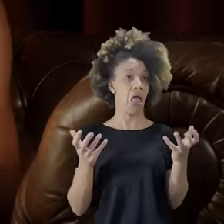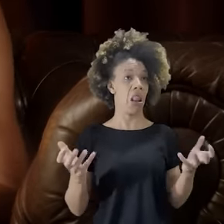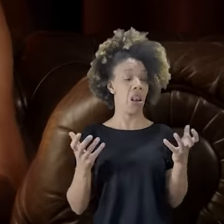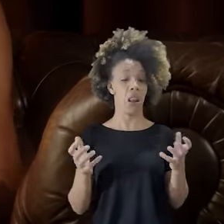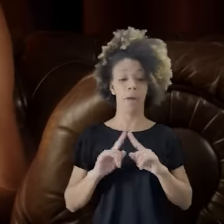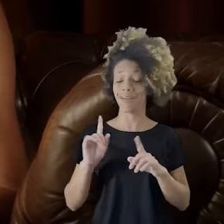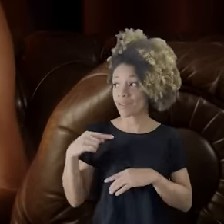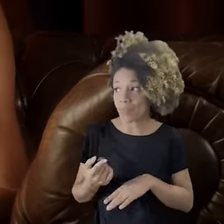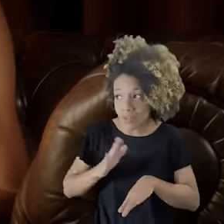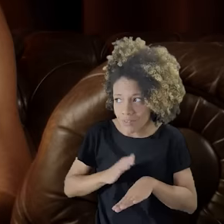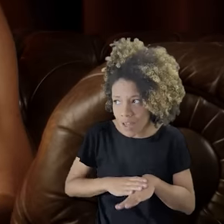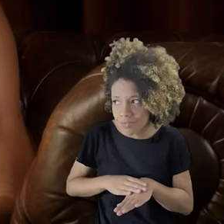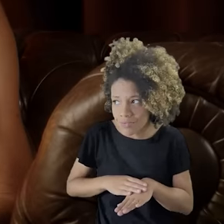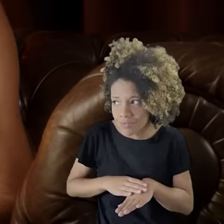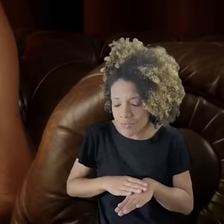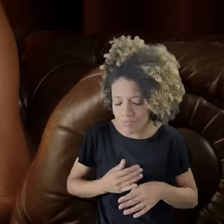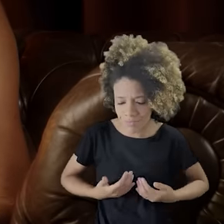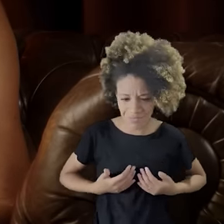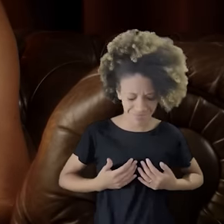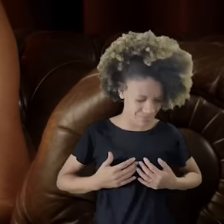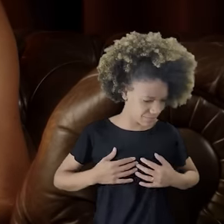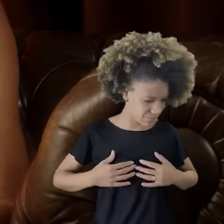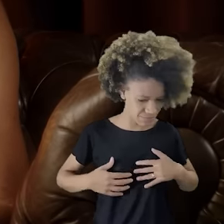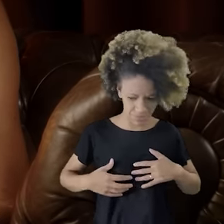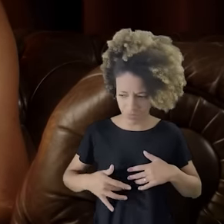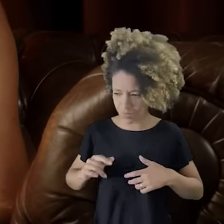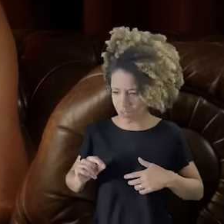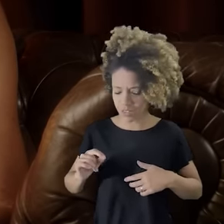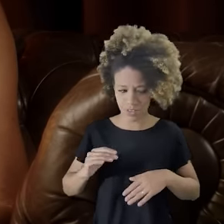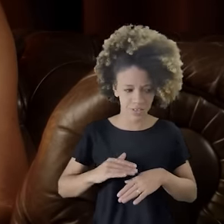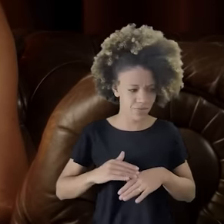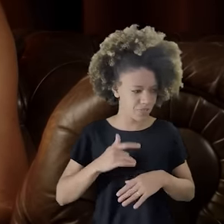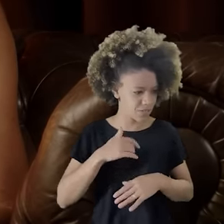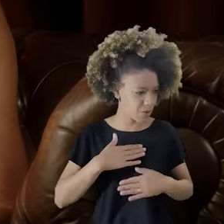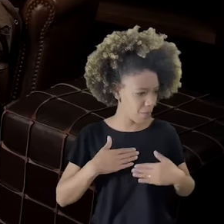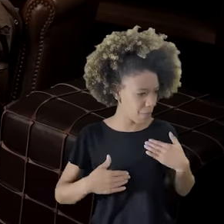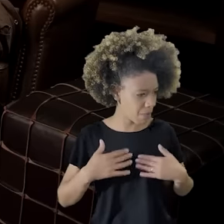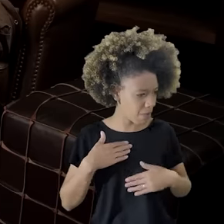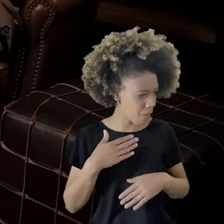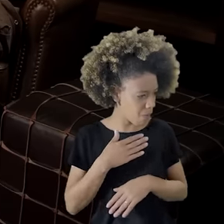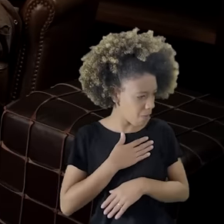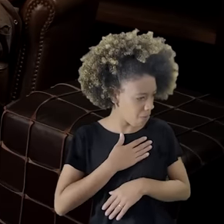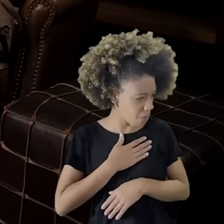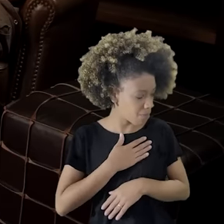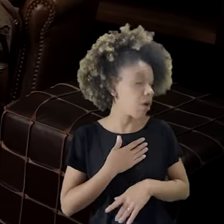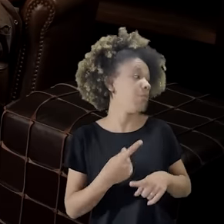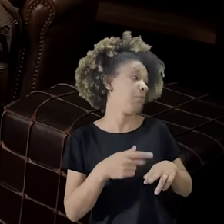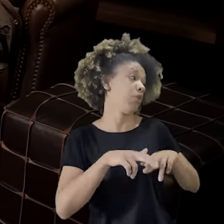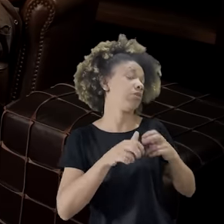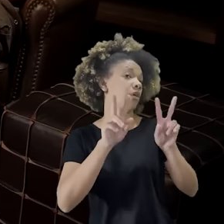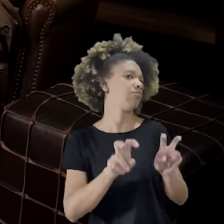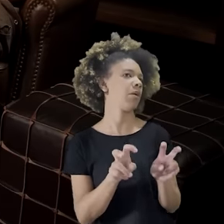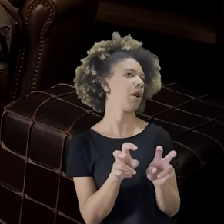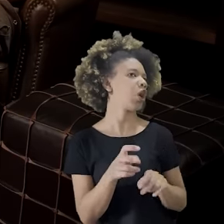eu quero eu quero só que depois que faz Nossa é o que que eu fui fazer comigo por que que eu disse que é um tema